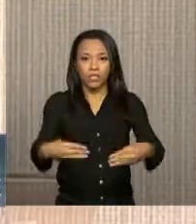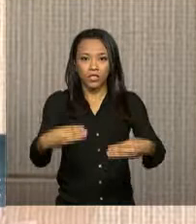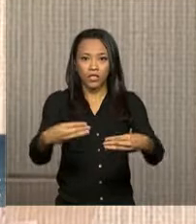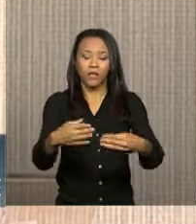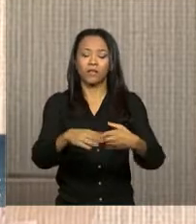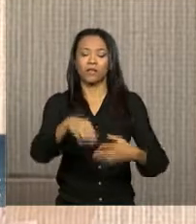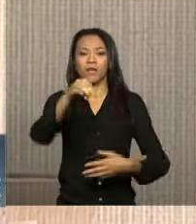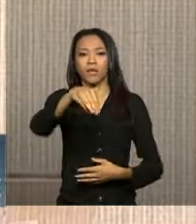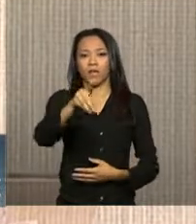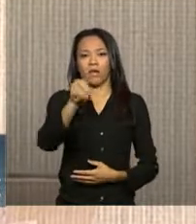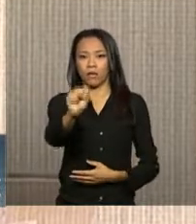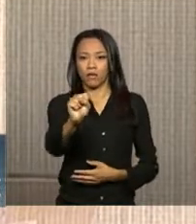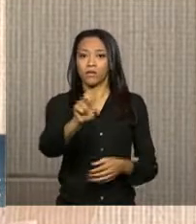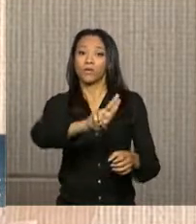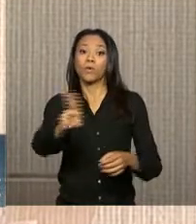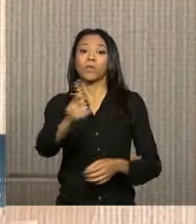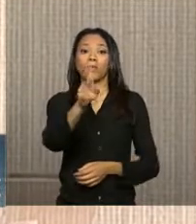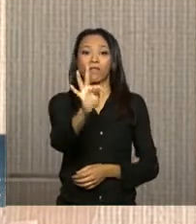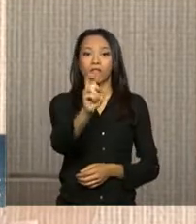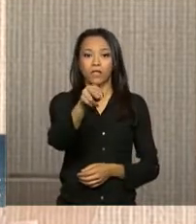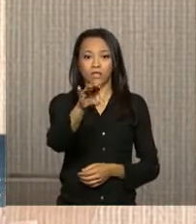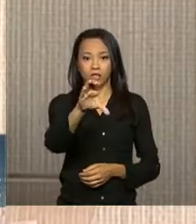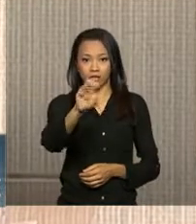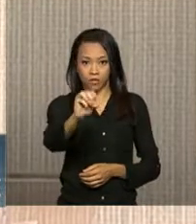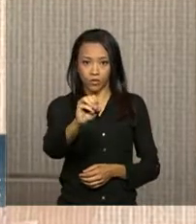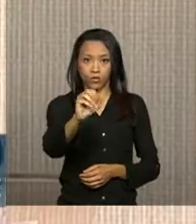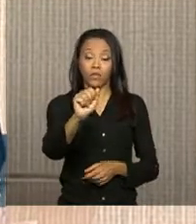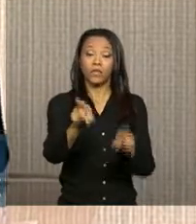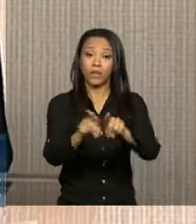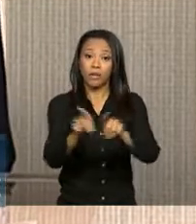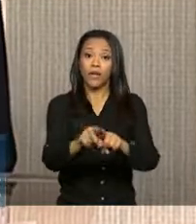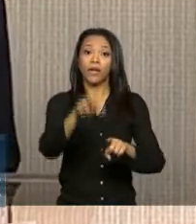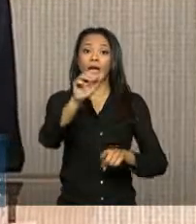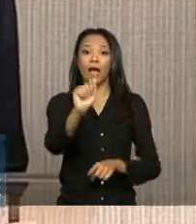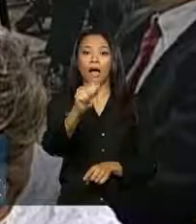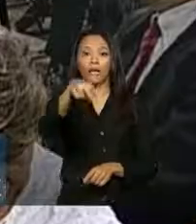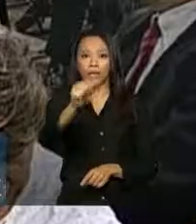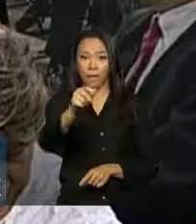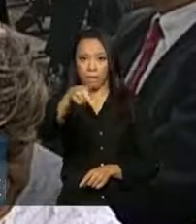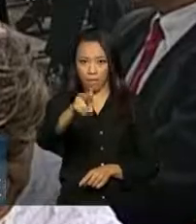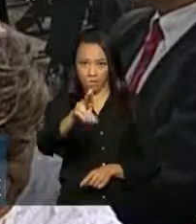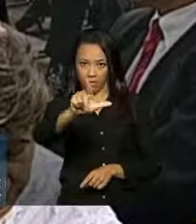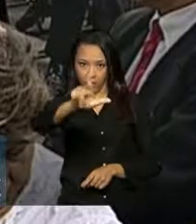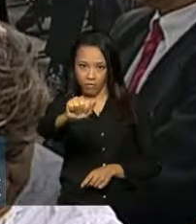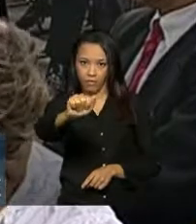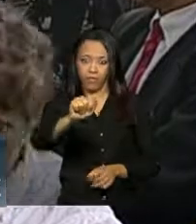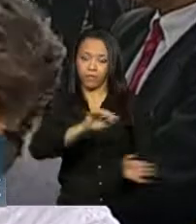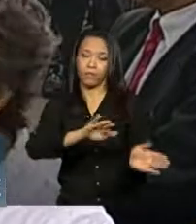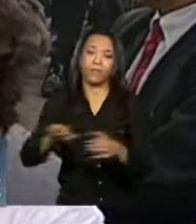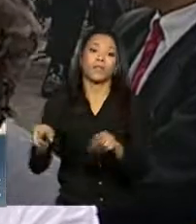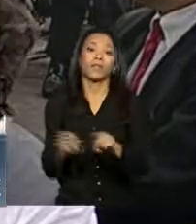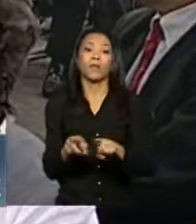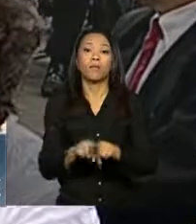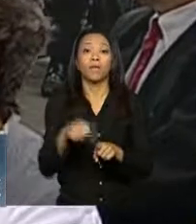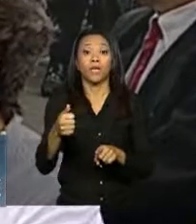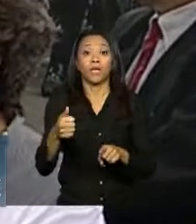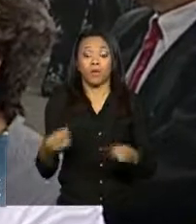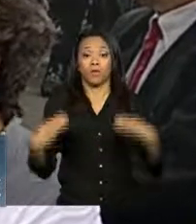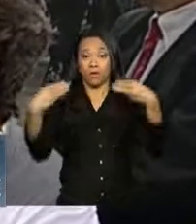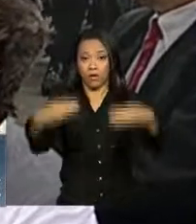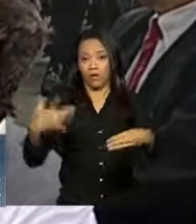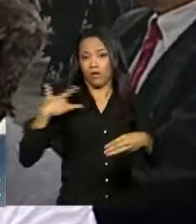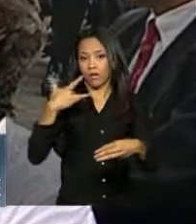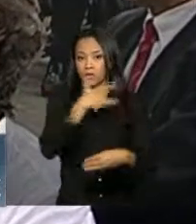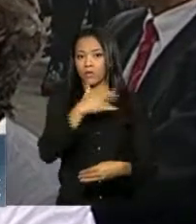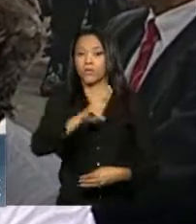e combate à fome francisco antônio de souza brito e ana paula gonçalves do ministério da saúde